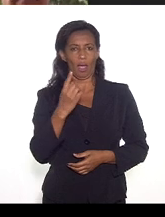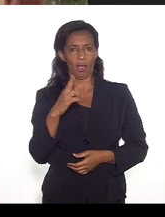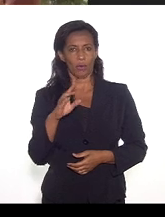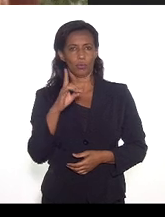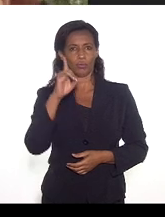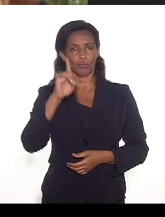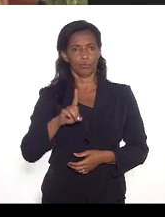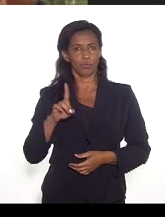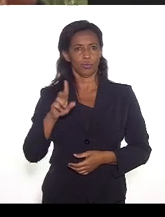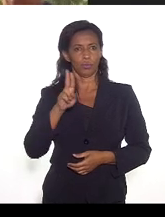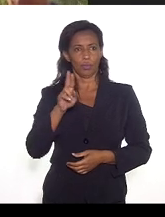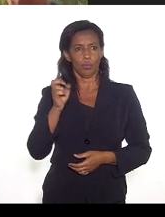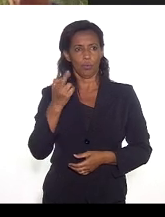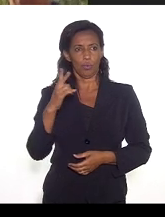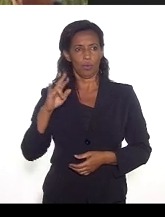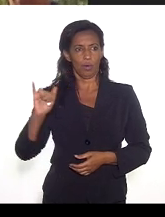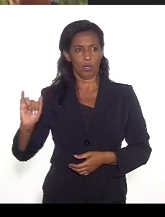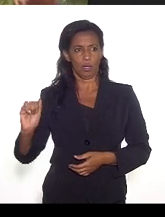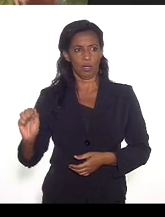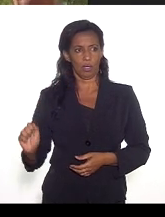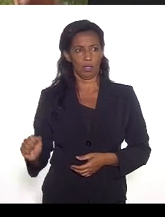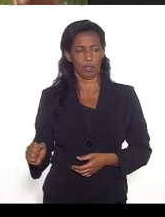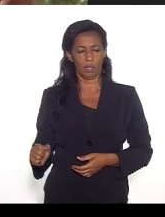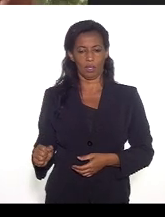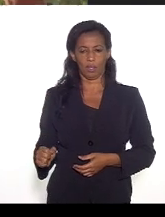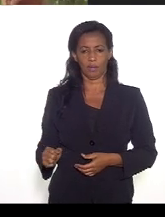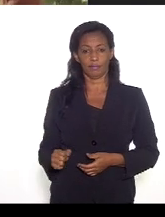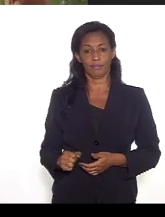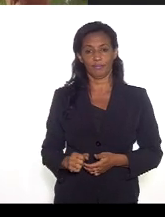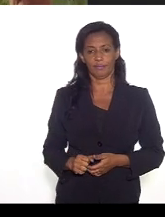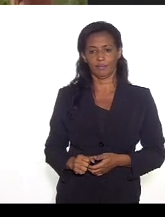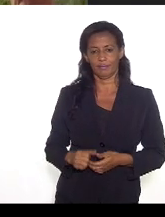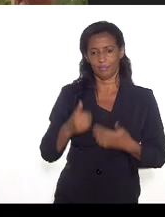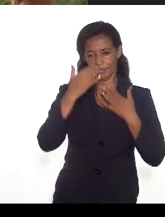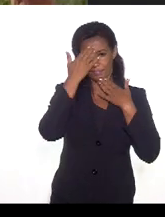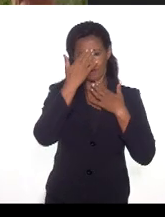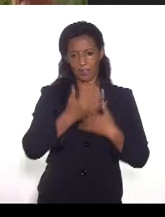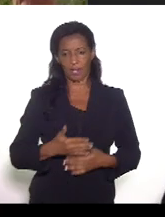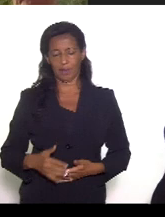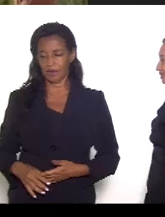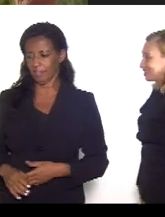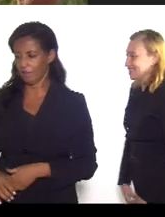também mantém estreita interlocução com a Assembleia Legislativa. Obrigado.